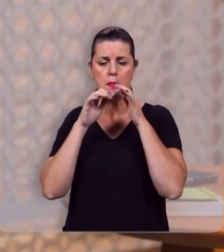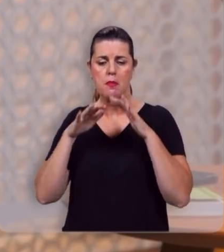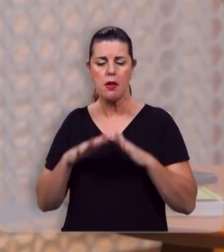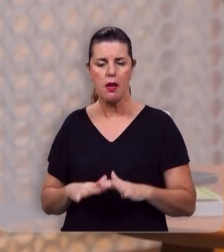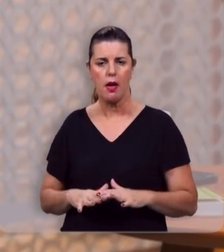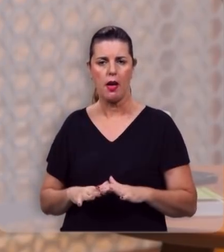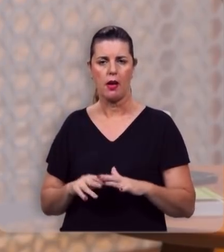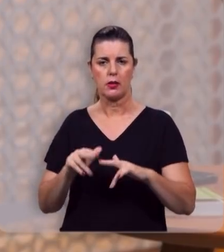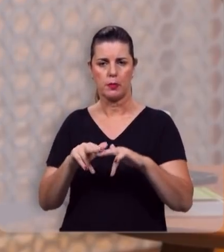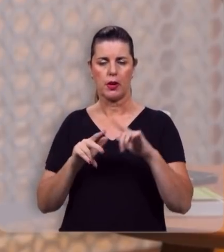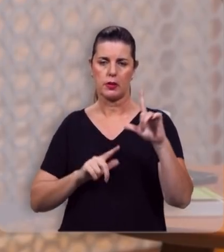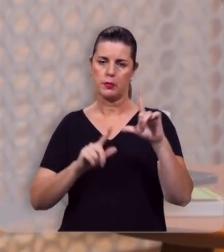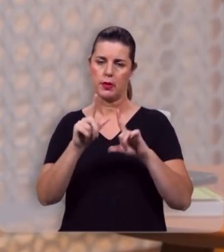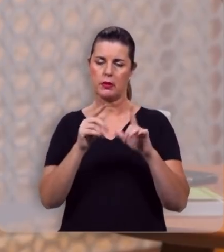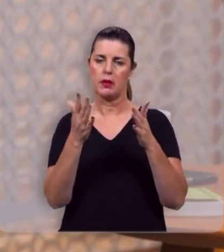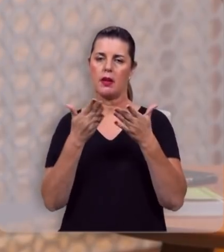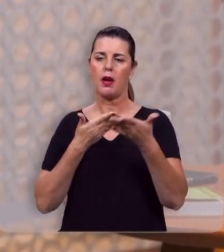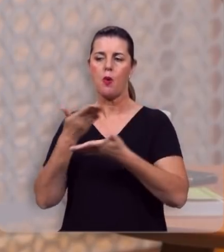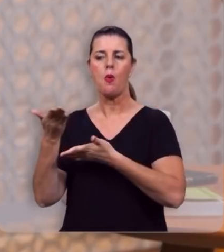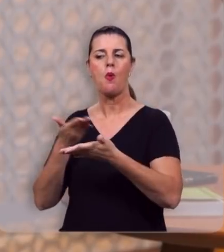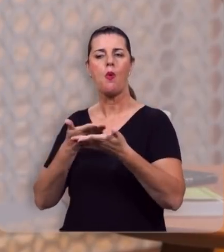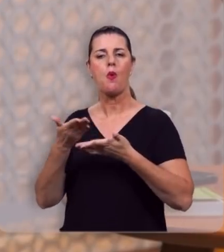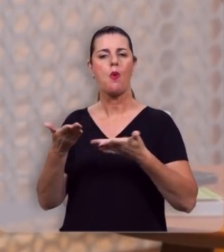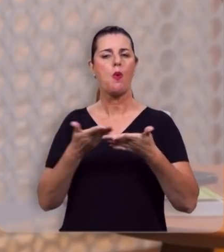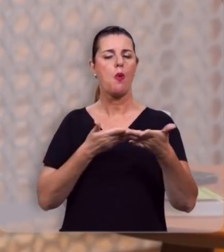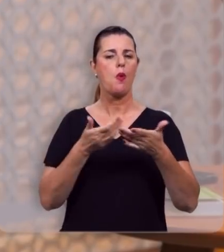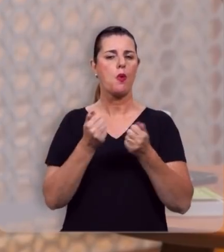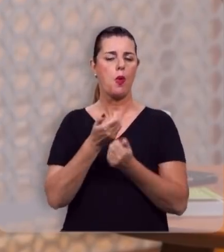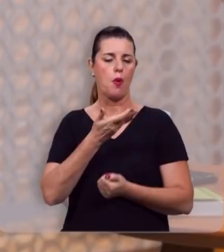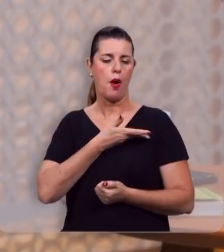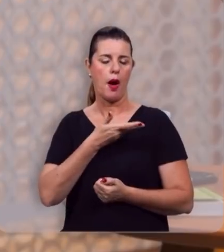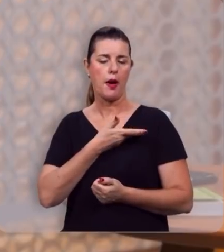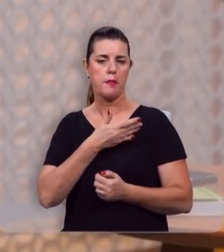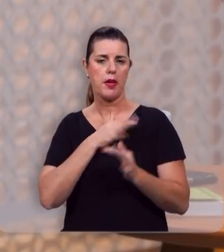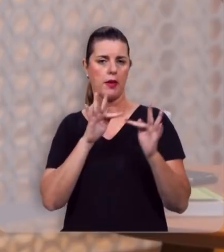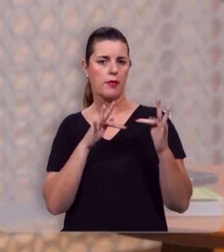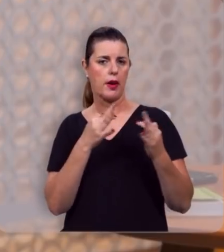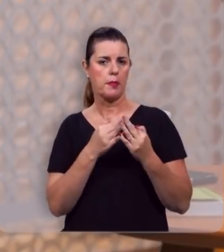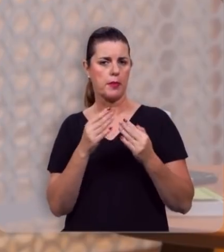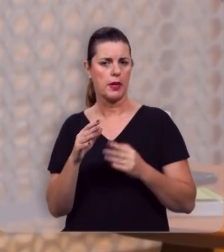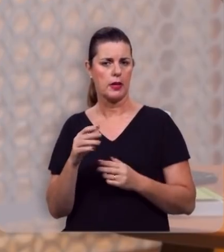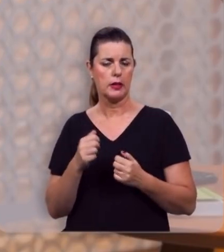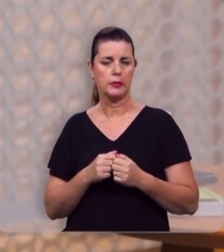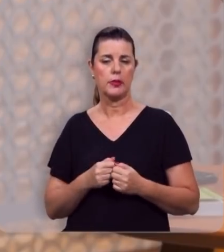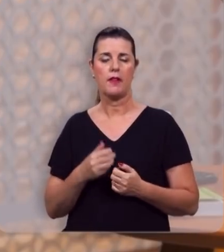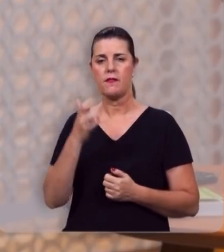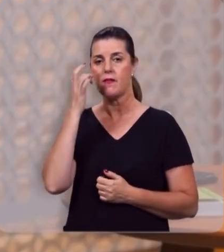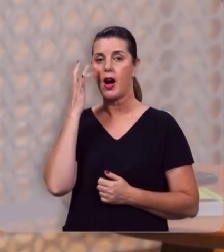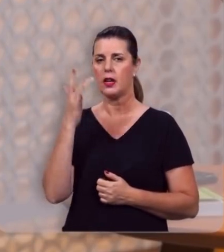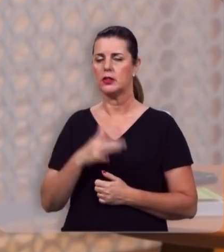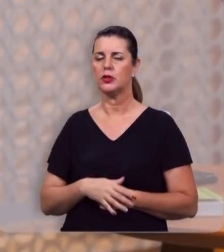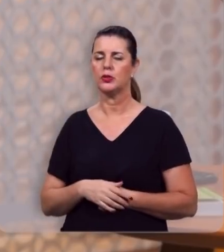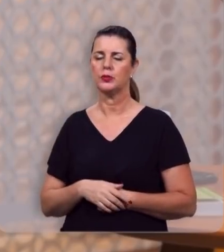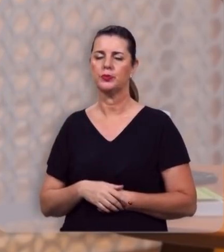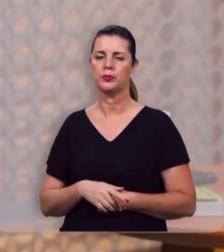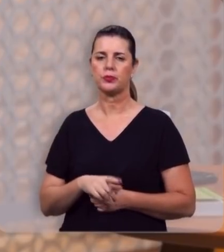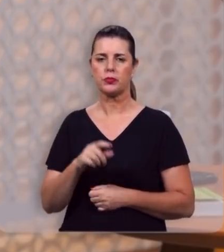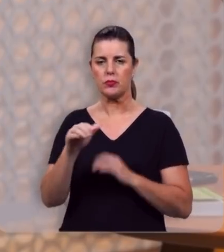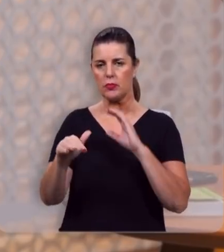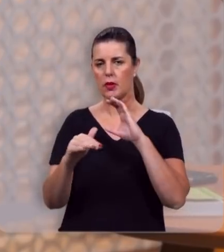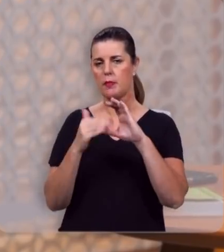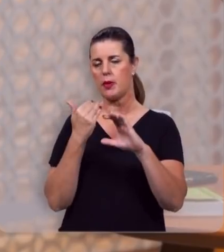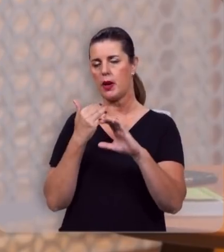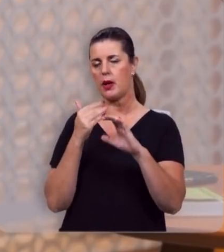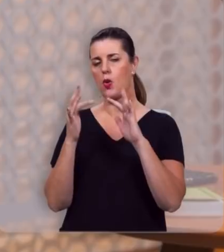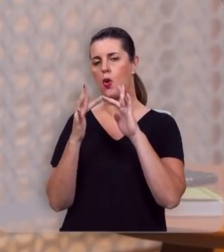abençoado, abençoada por esse programa e quer compartilhar com amigos e parentes tudo que você ouviu, é muito fácil de fazê-lo.